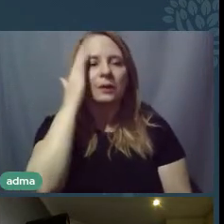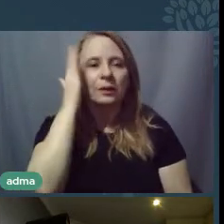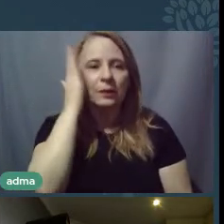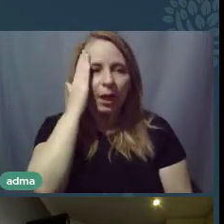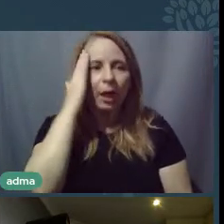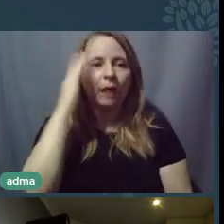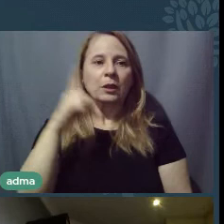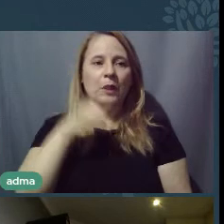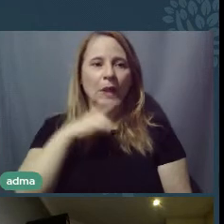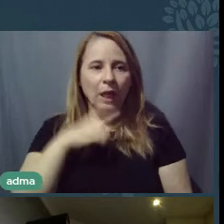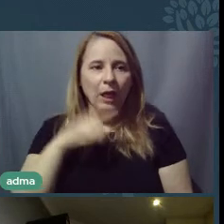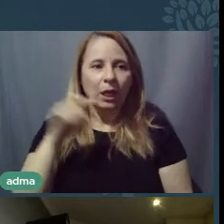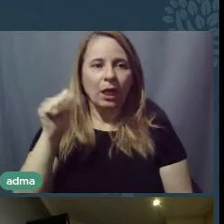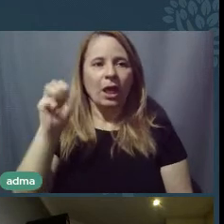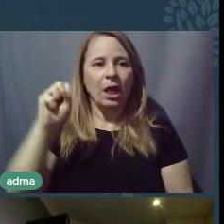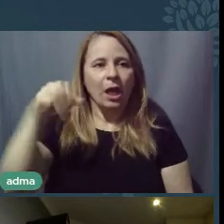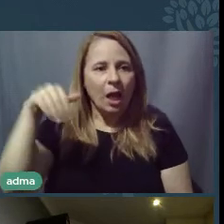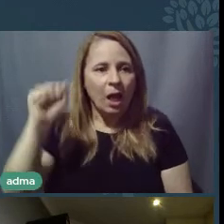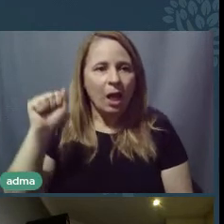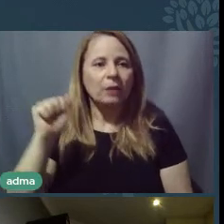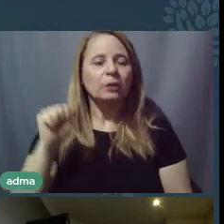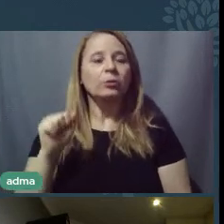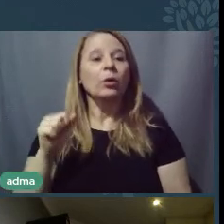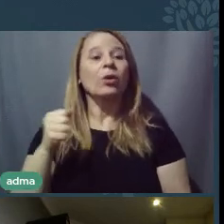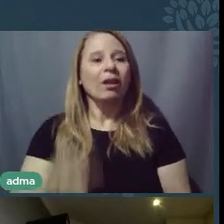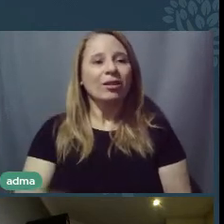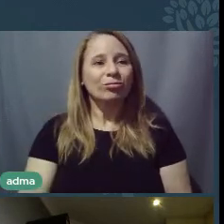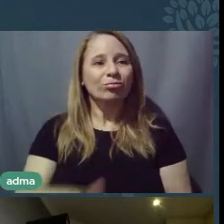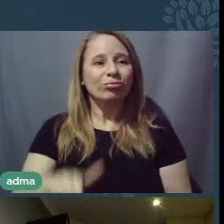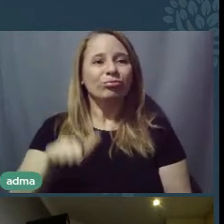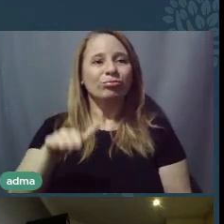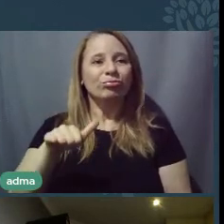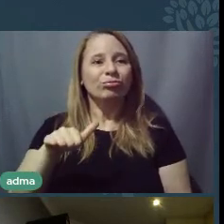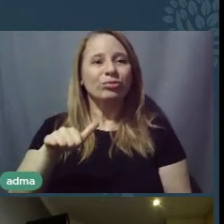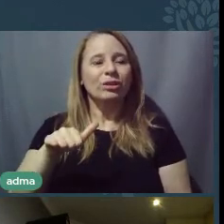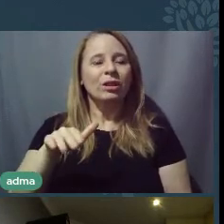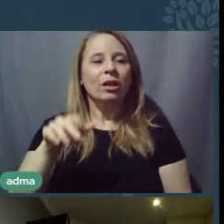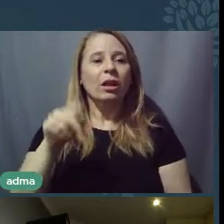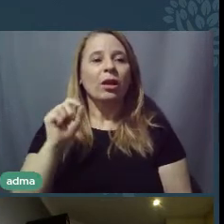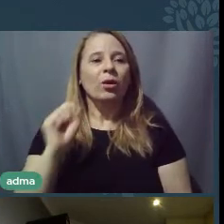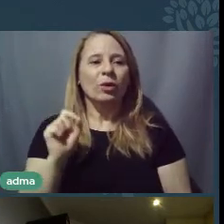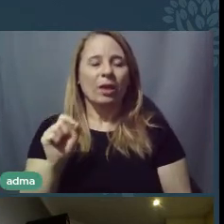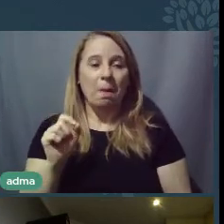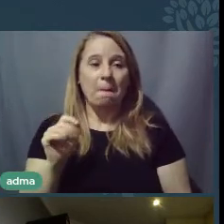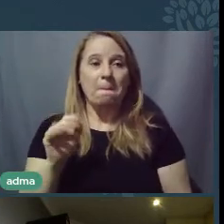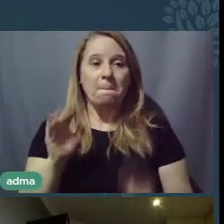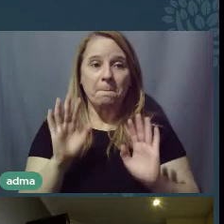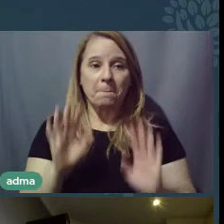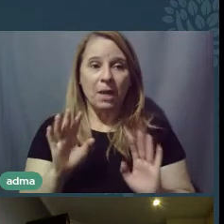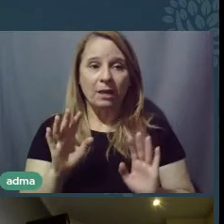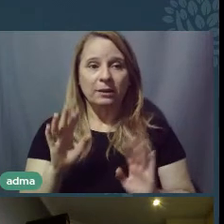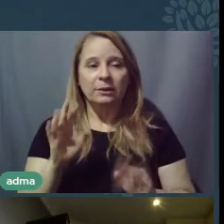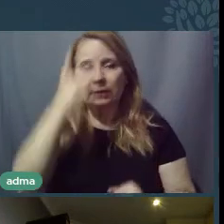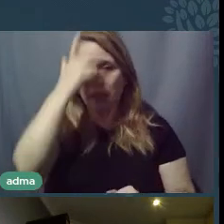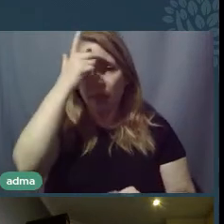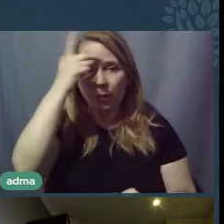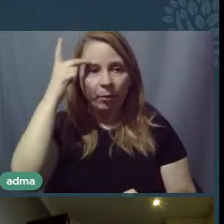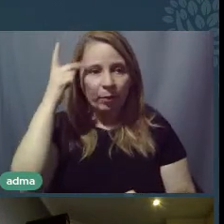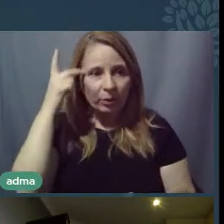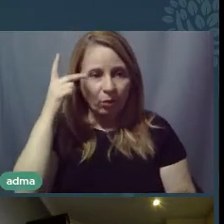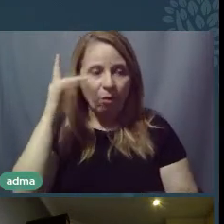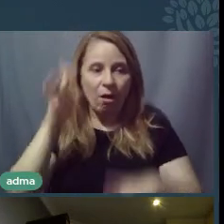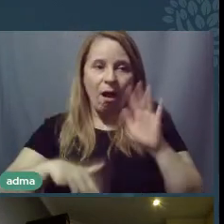dessa sua condição durante a infância, mas isso não exclui os pacientes que